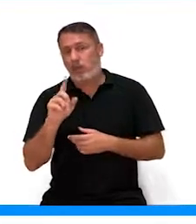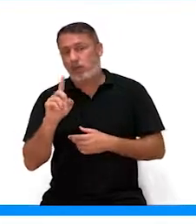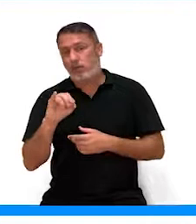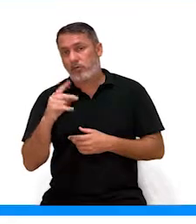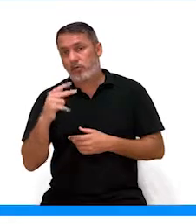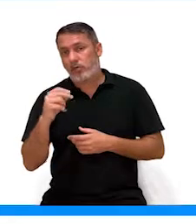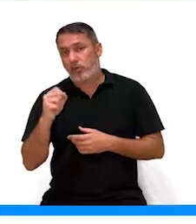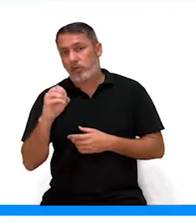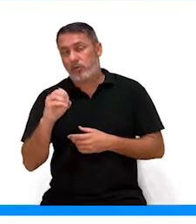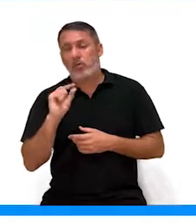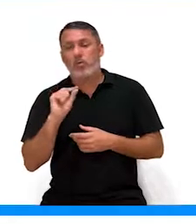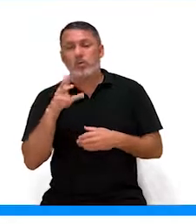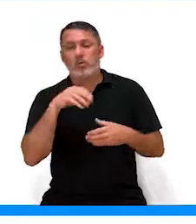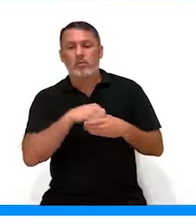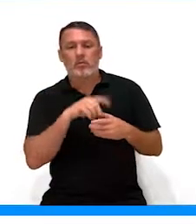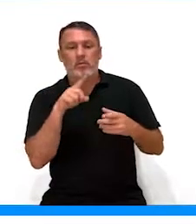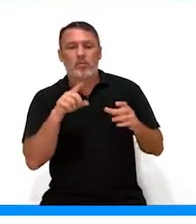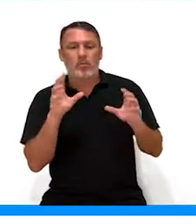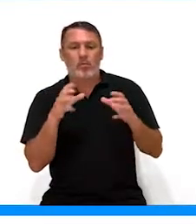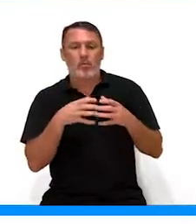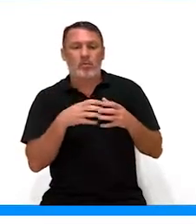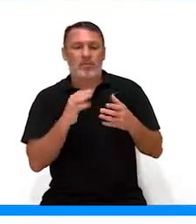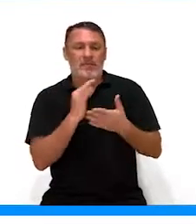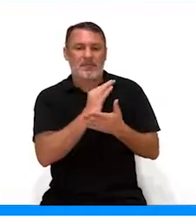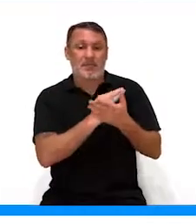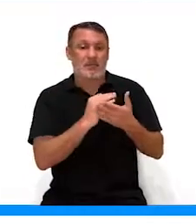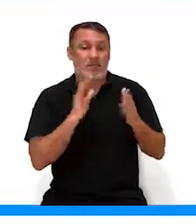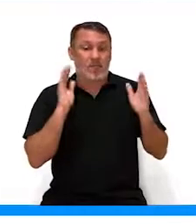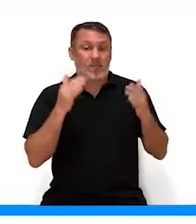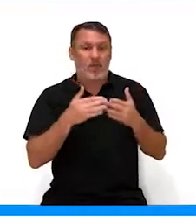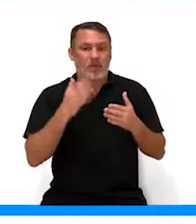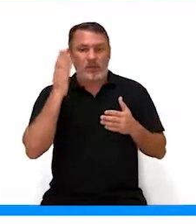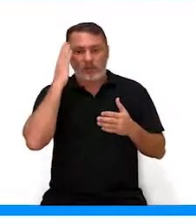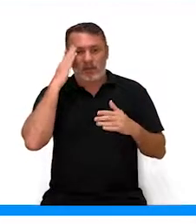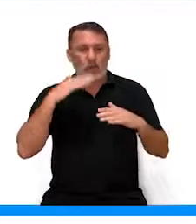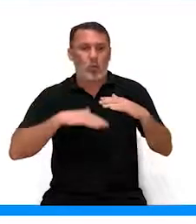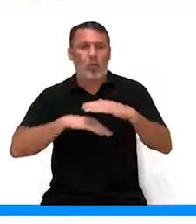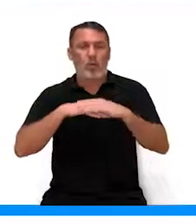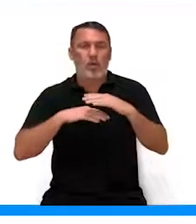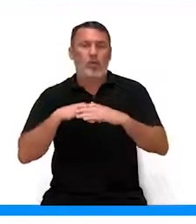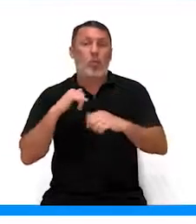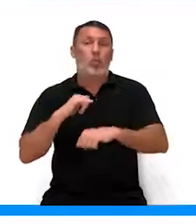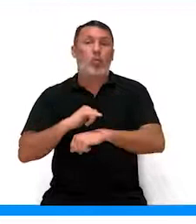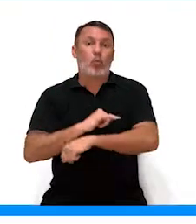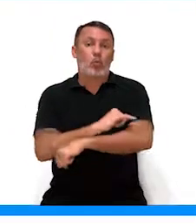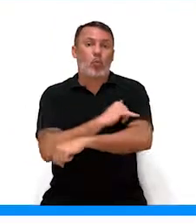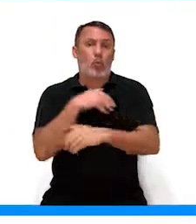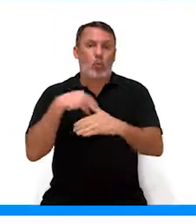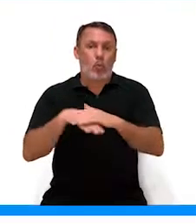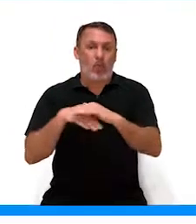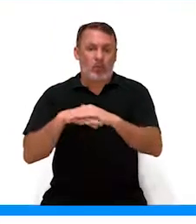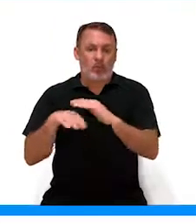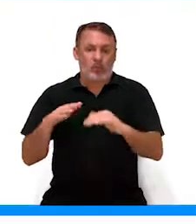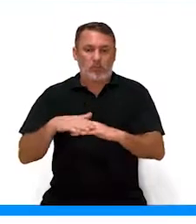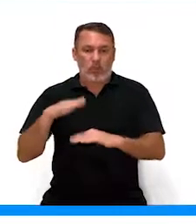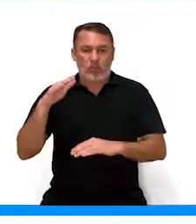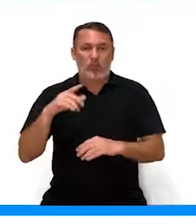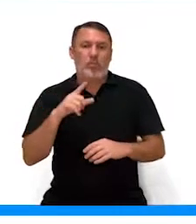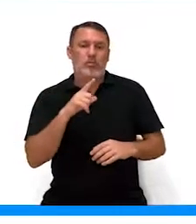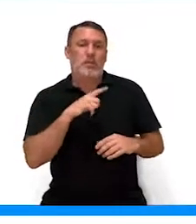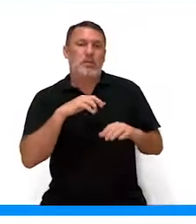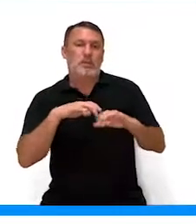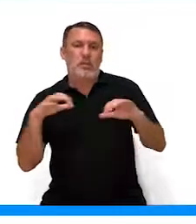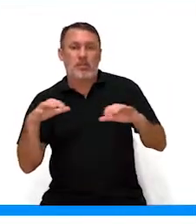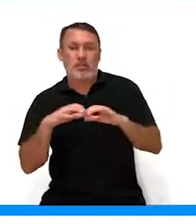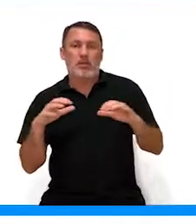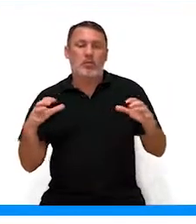frouxo também, o tecido adiposo. Ele é formado por adipócitos, que são células especializadas em acumular gordura, e